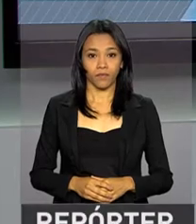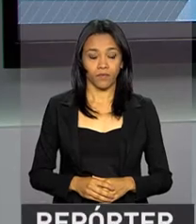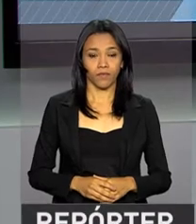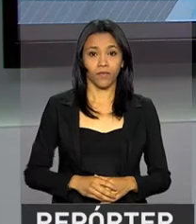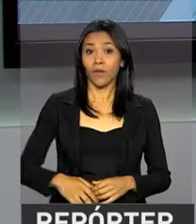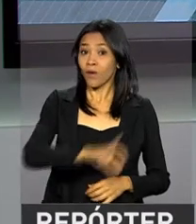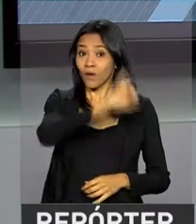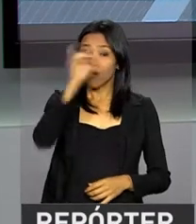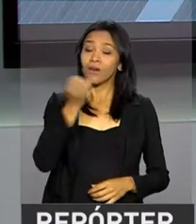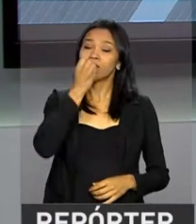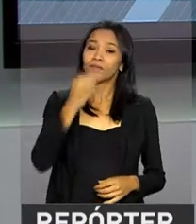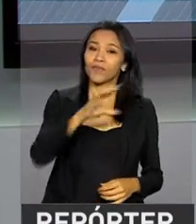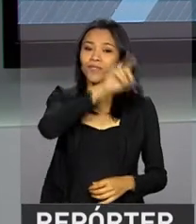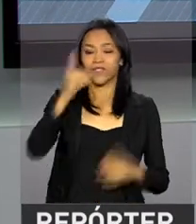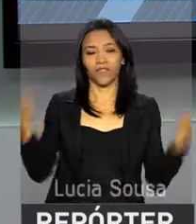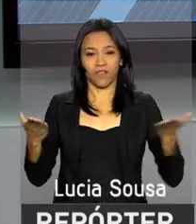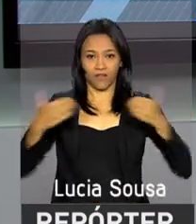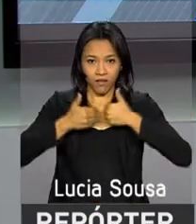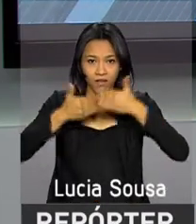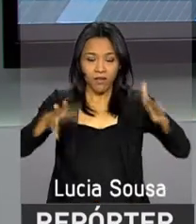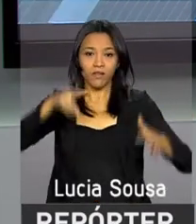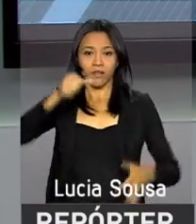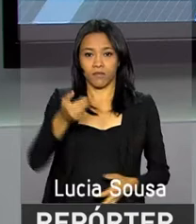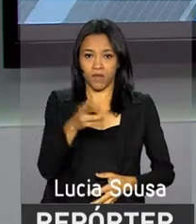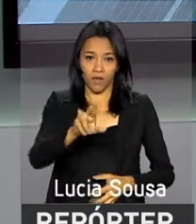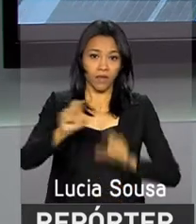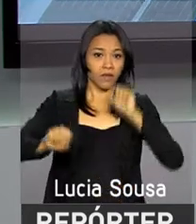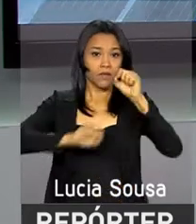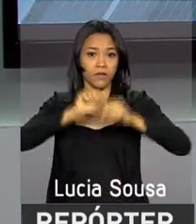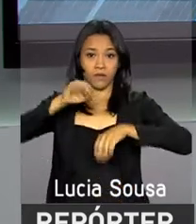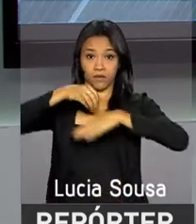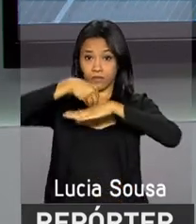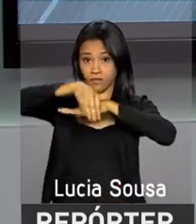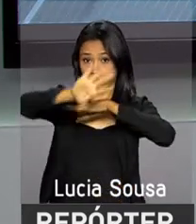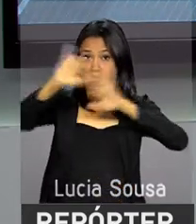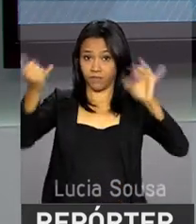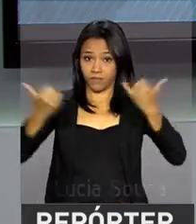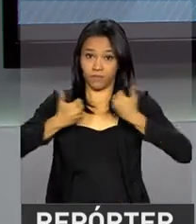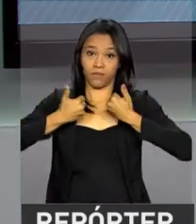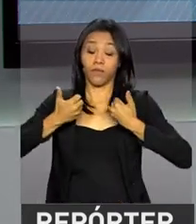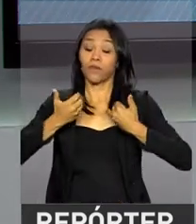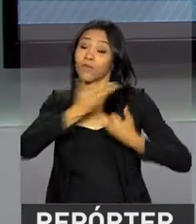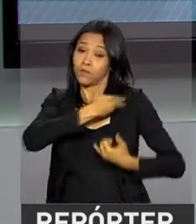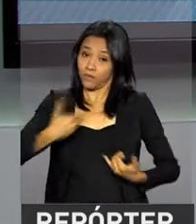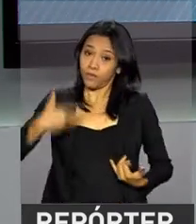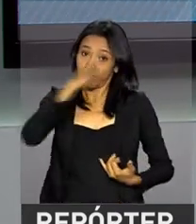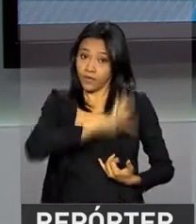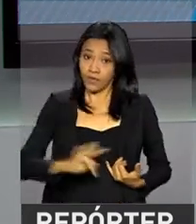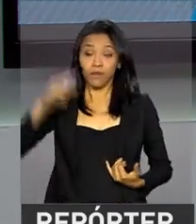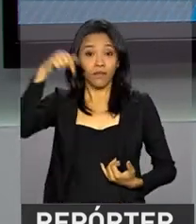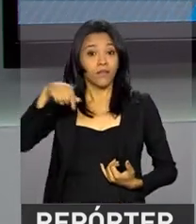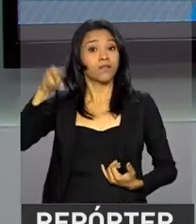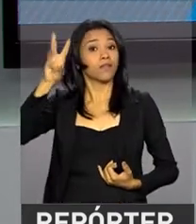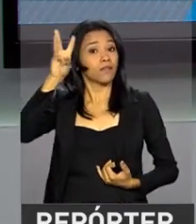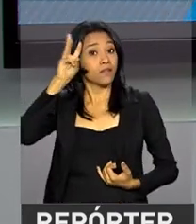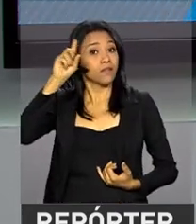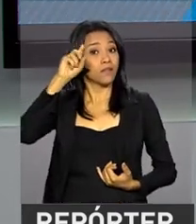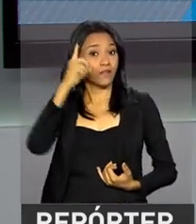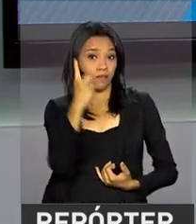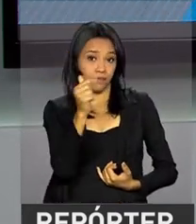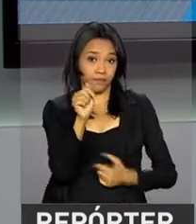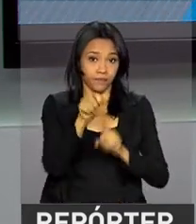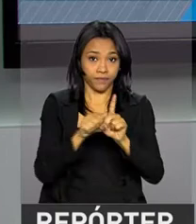olá bom dia começa agora o repórter nbr com as notícias do governo federal desta terça feira 17 de